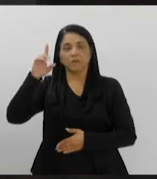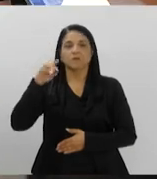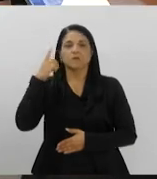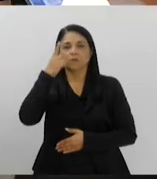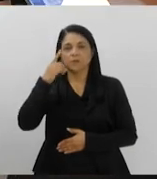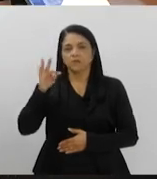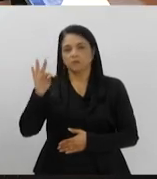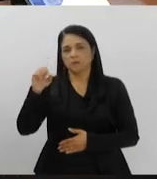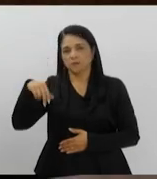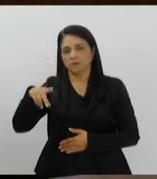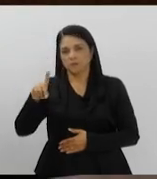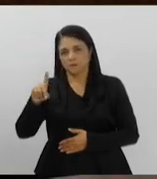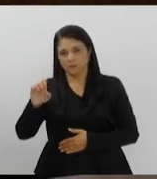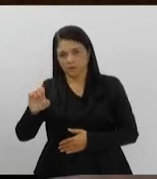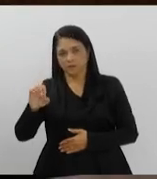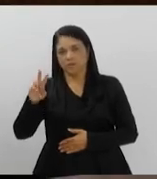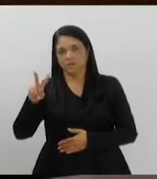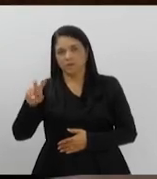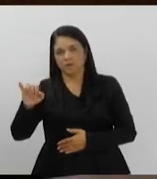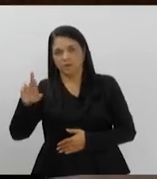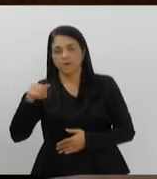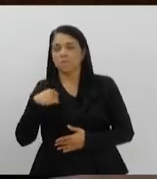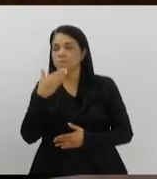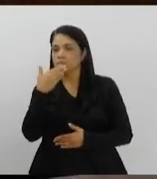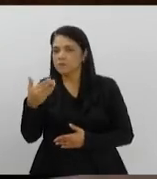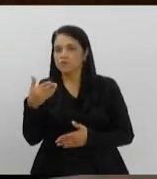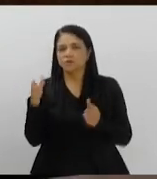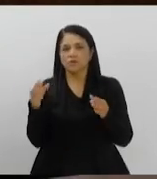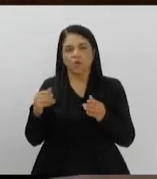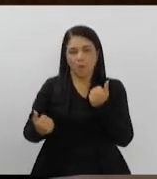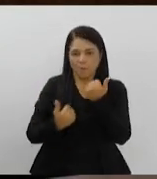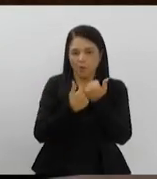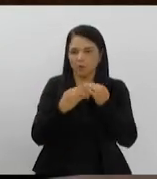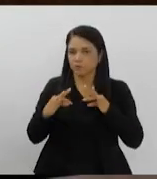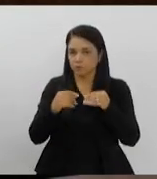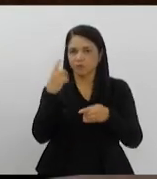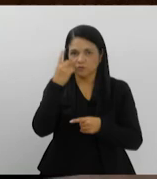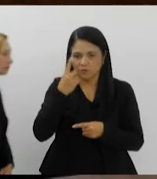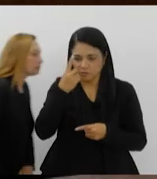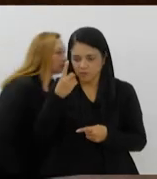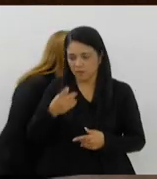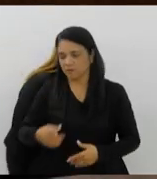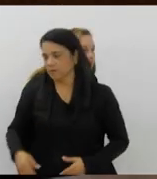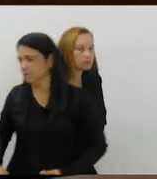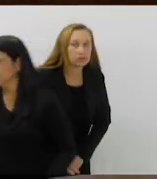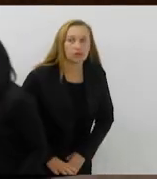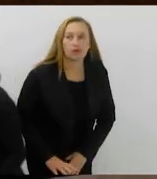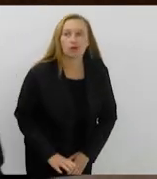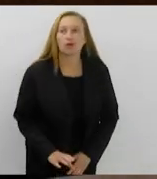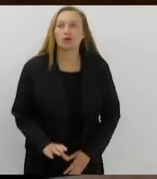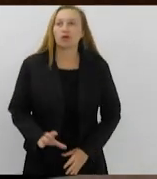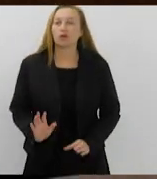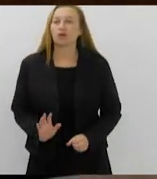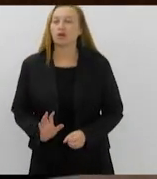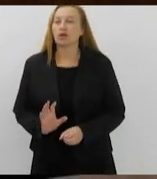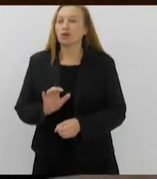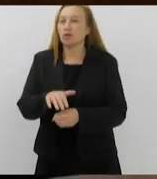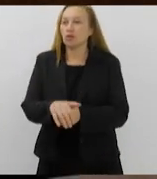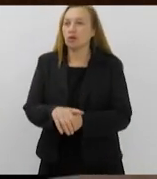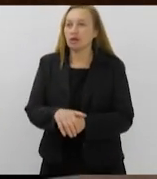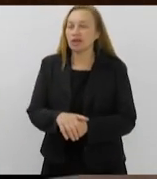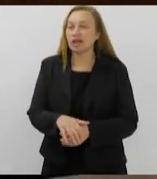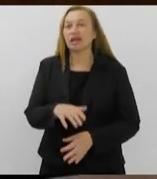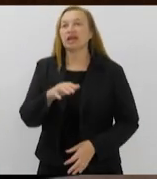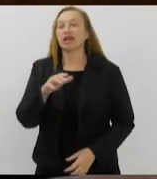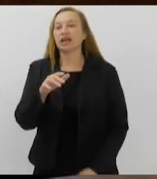Vieira. Rapidamente, só pedir o apoio das senhoras deputadas, dos senhores deputados. A colônia italiana de Porto Real está completando 150 anos